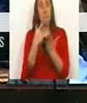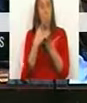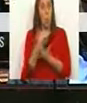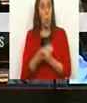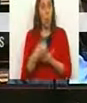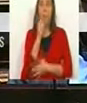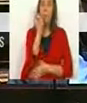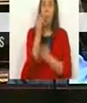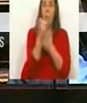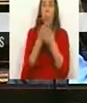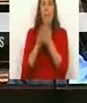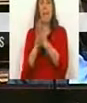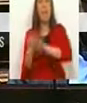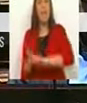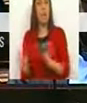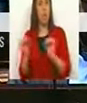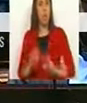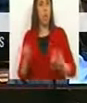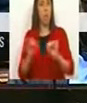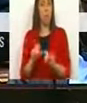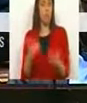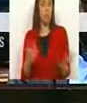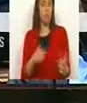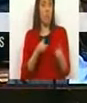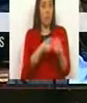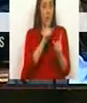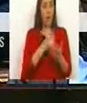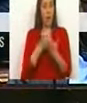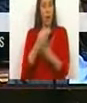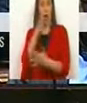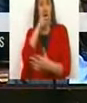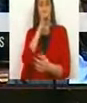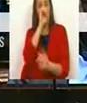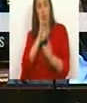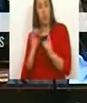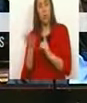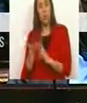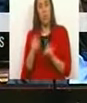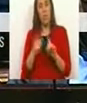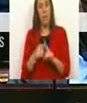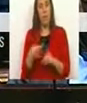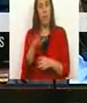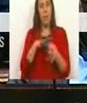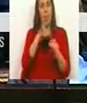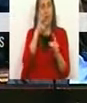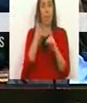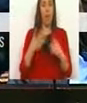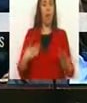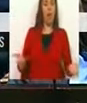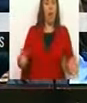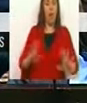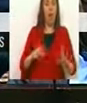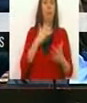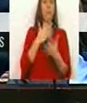lá aparece. E são também os partidos que sustentam um governo e um ministro do Ambiente que na área ambiental abdicou da